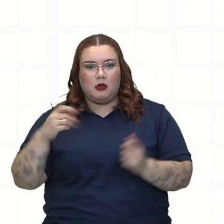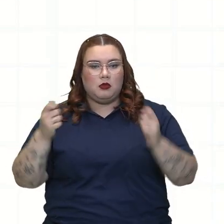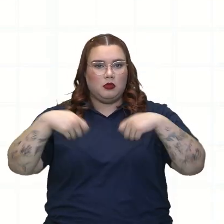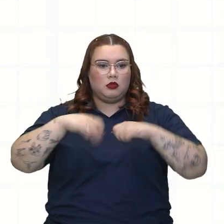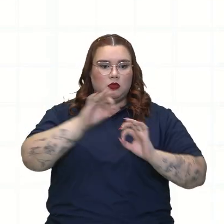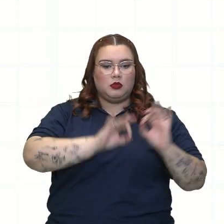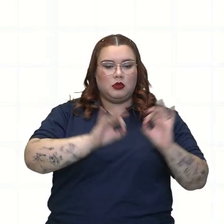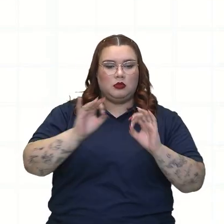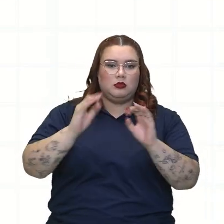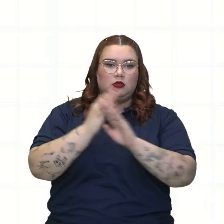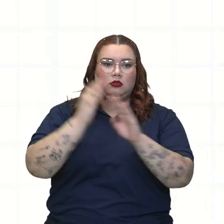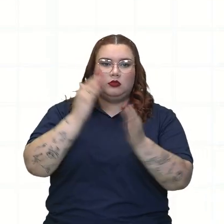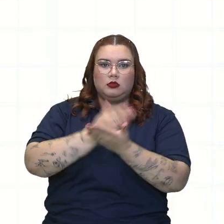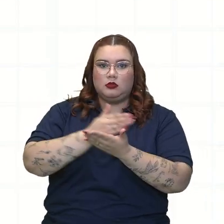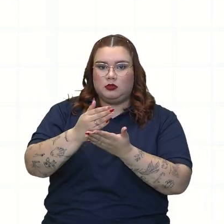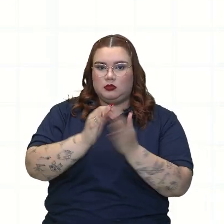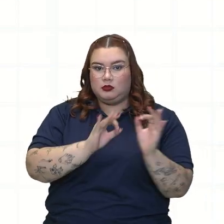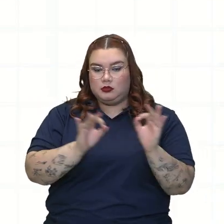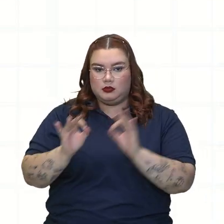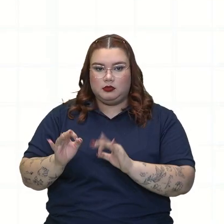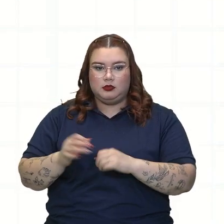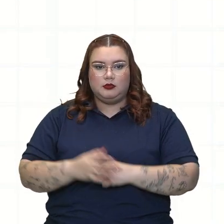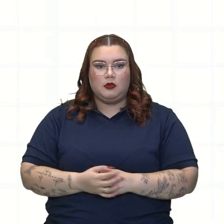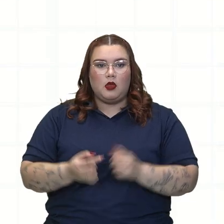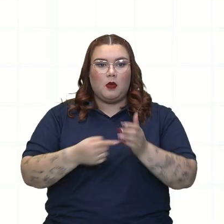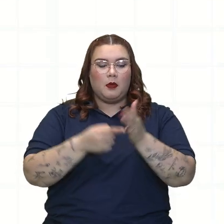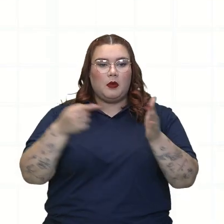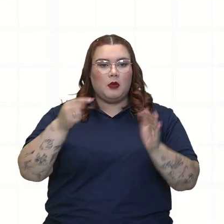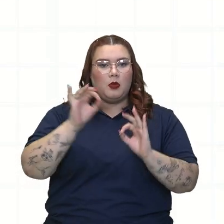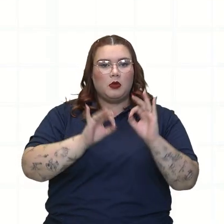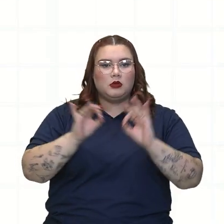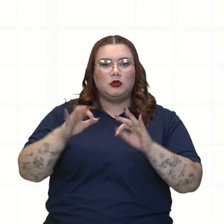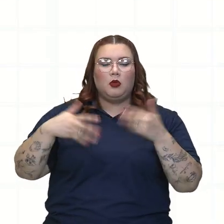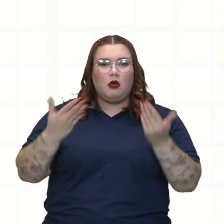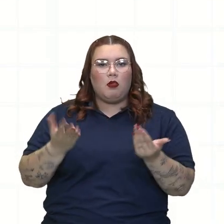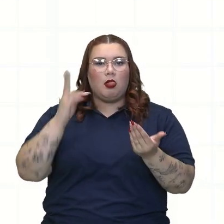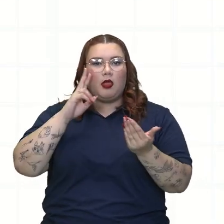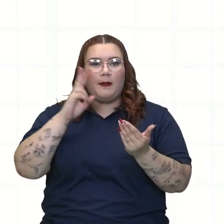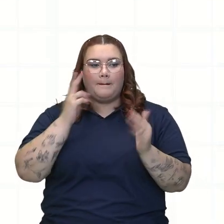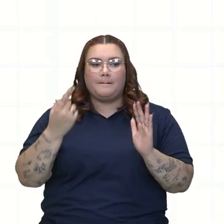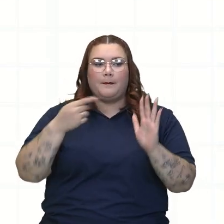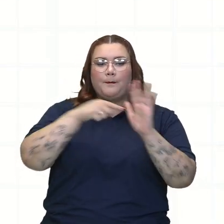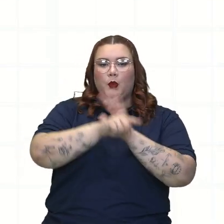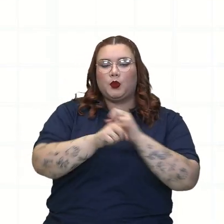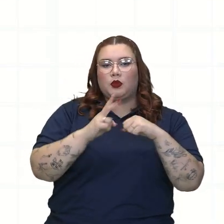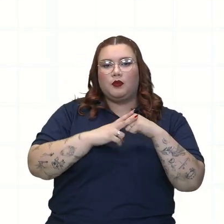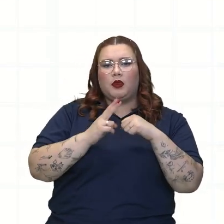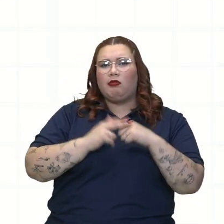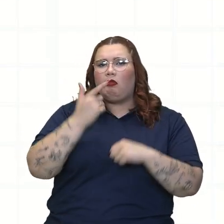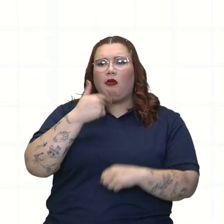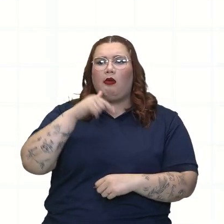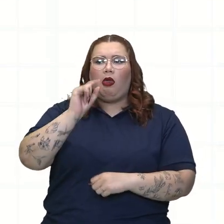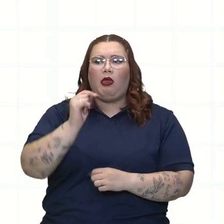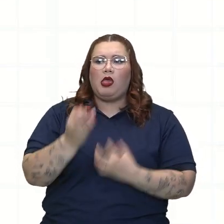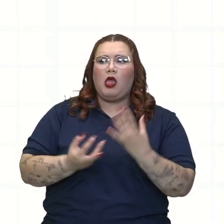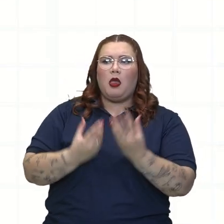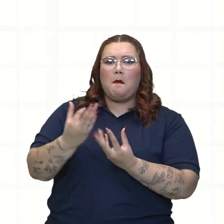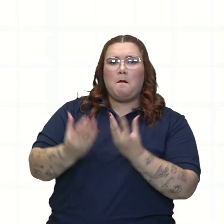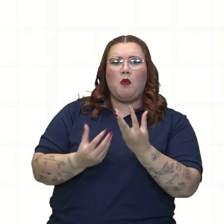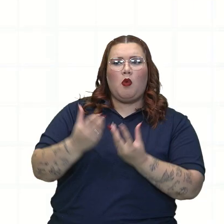identificação. O primeiro processo é perguntar, né? Quem queimou? Quem queimaram,